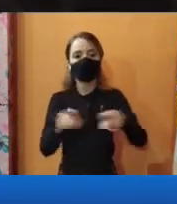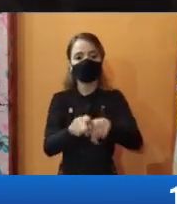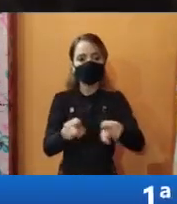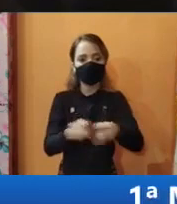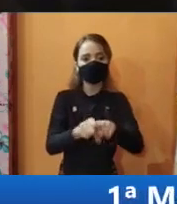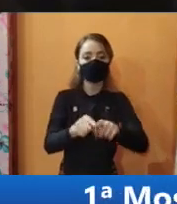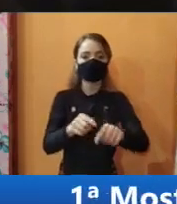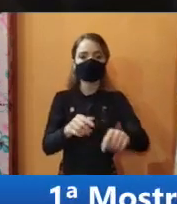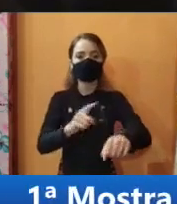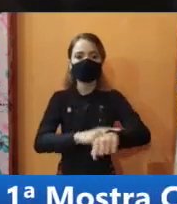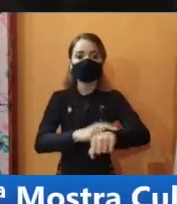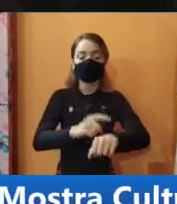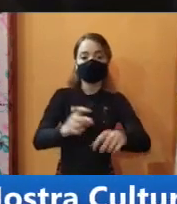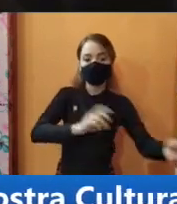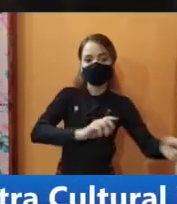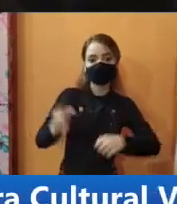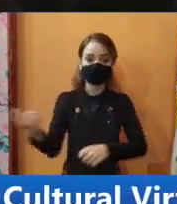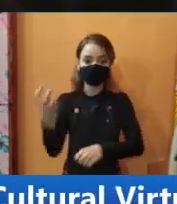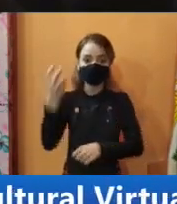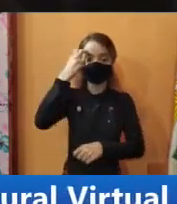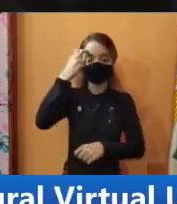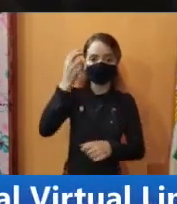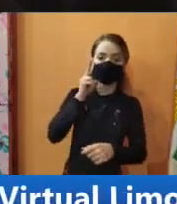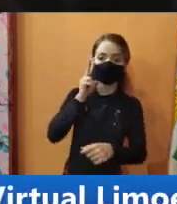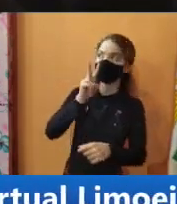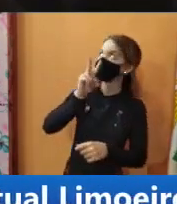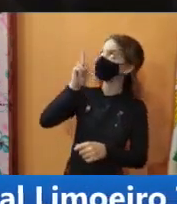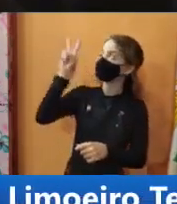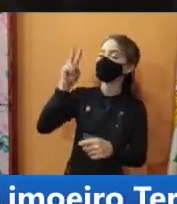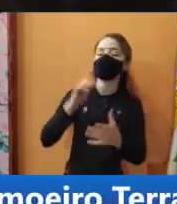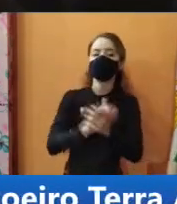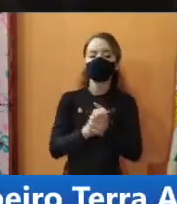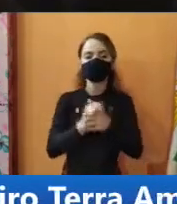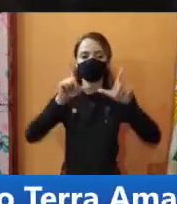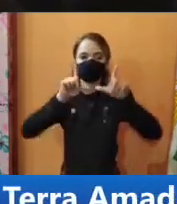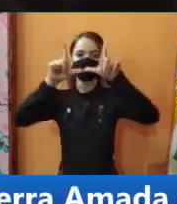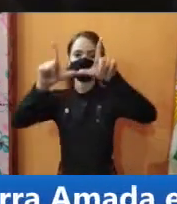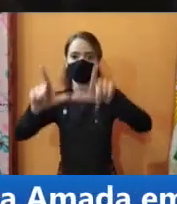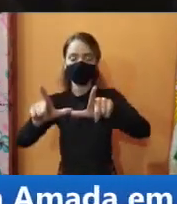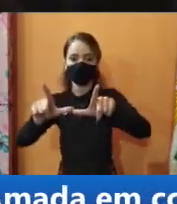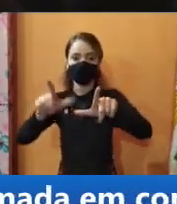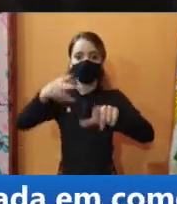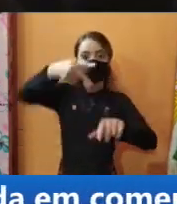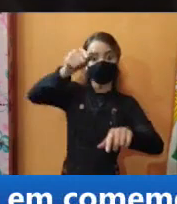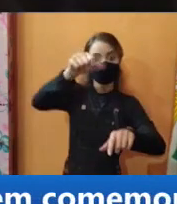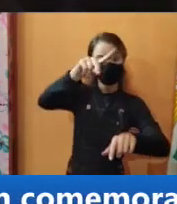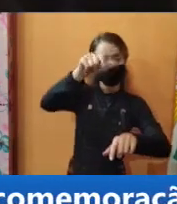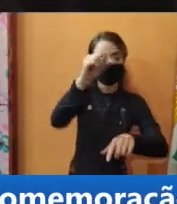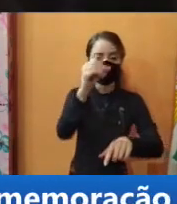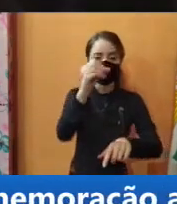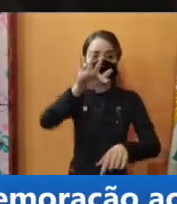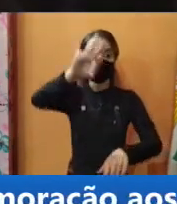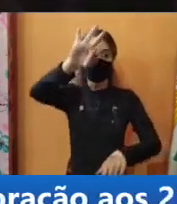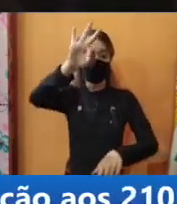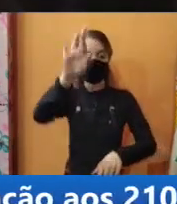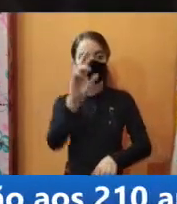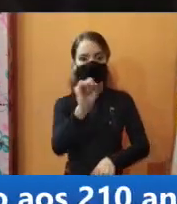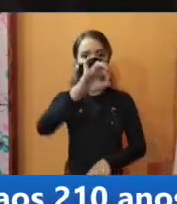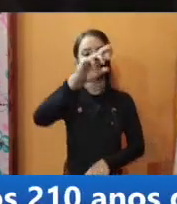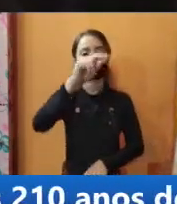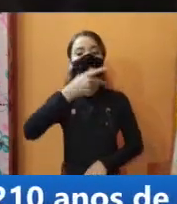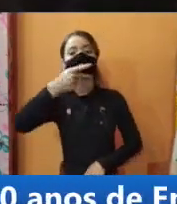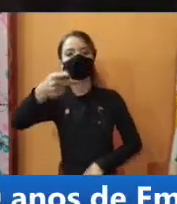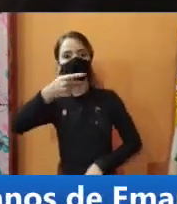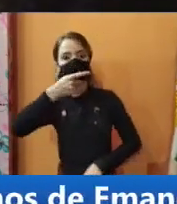do movimento cultural. Olha ele lá, ó. Foi ele que disse, Paulo Freire. Então, ele falou que